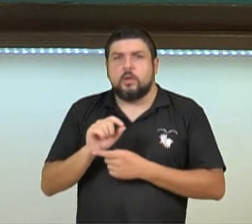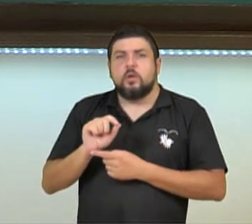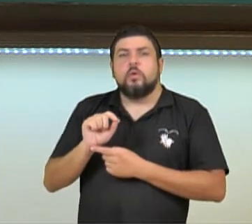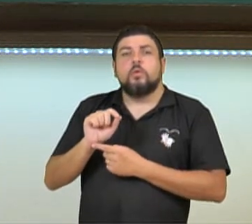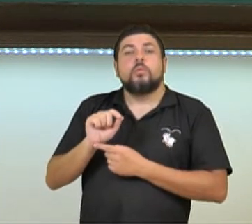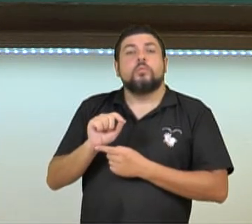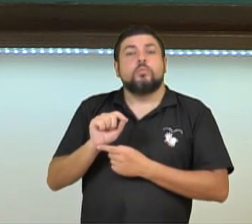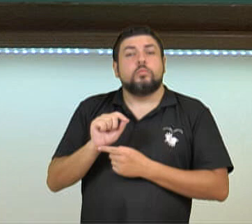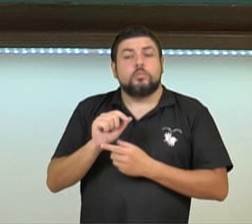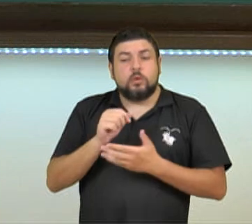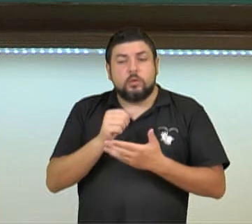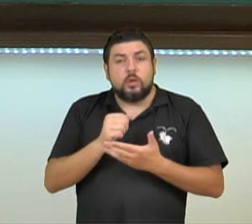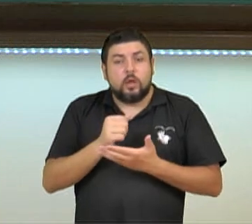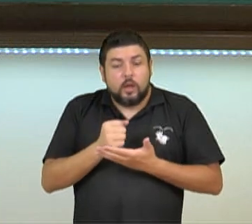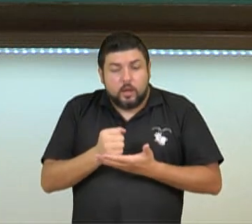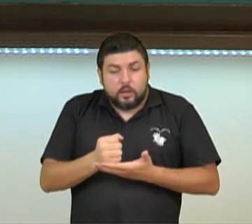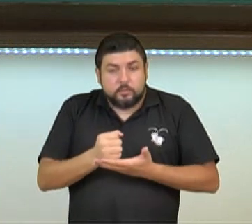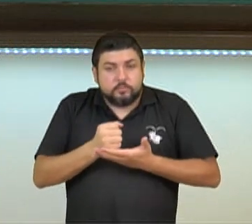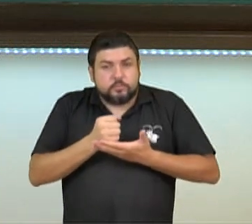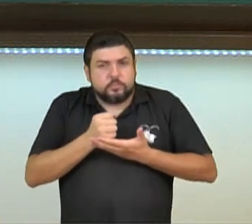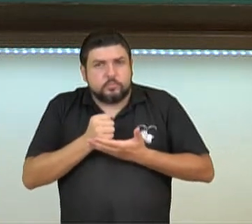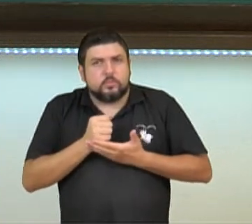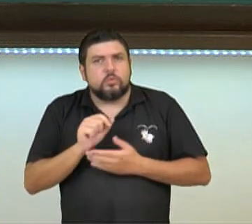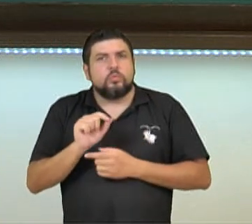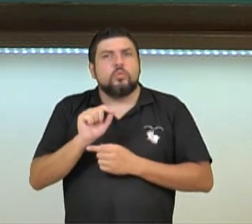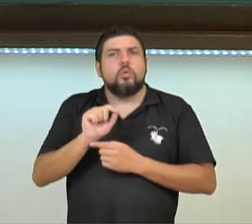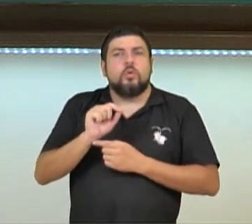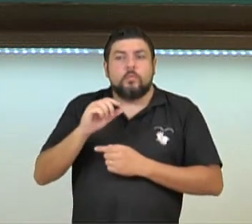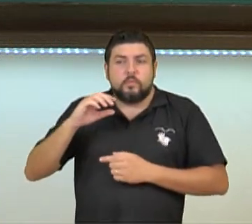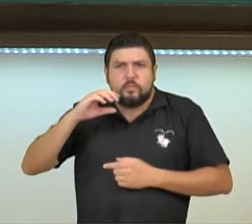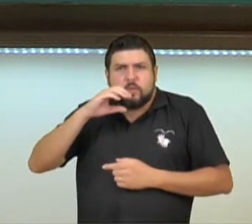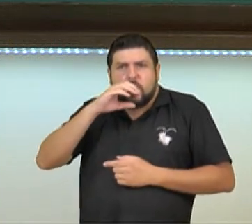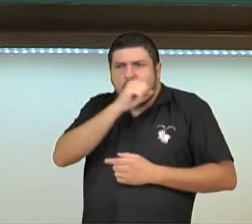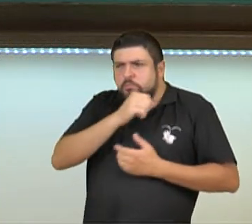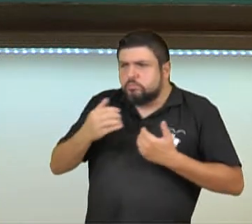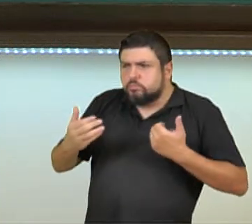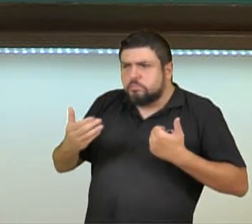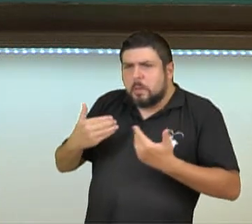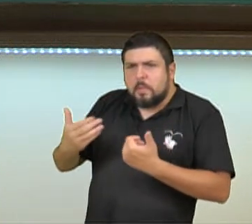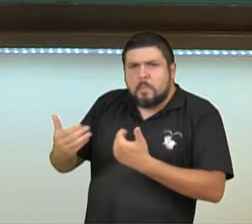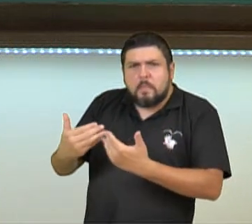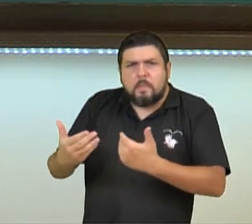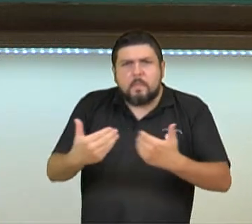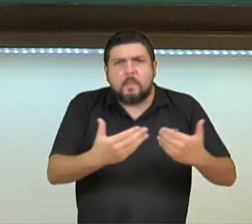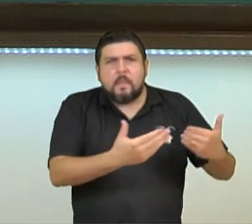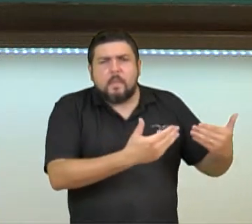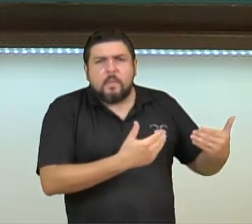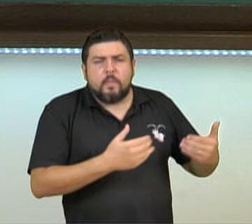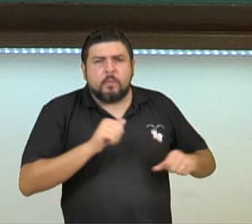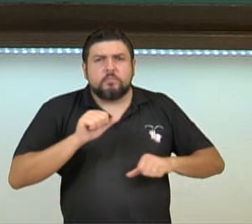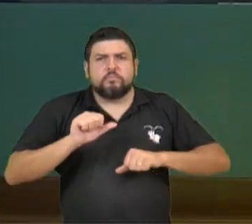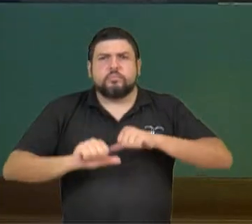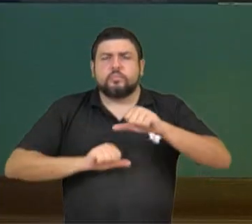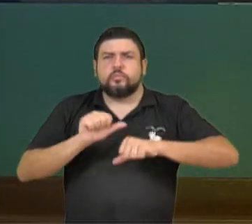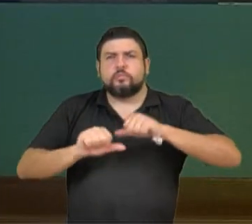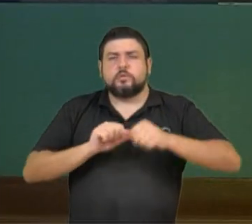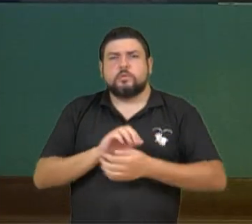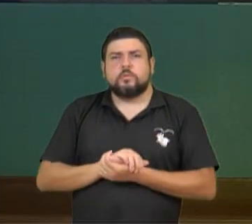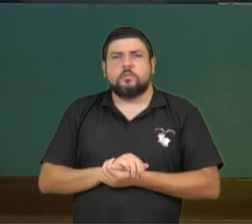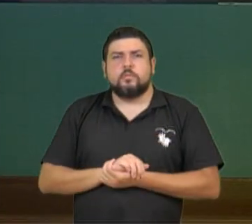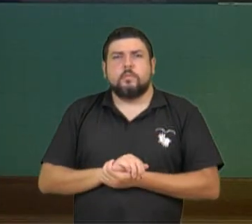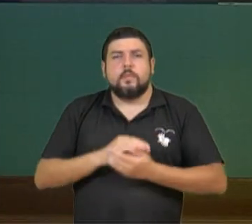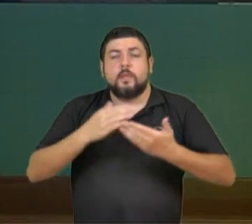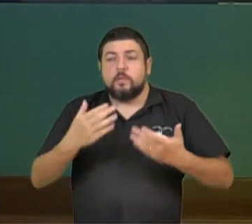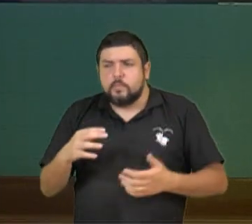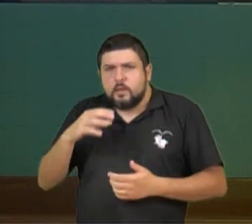maneira expressiva para essa agilidade no mecanismo de transformação. E essa agilidade do mecanismo